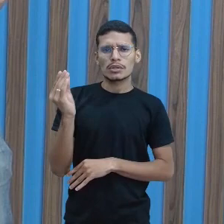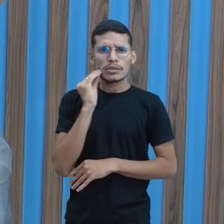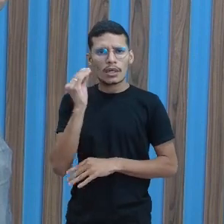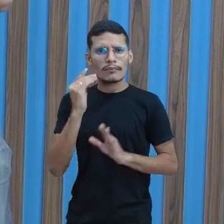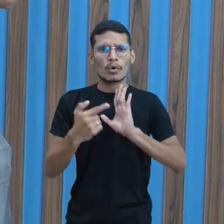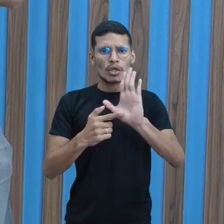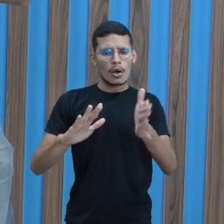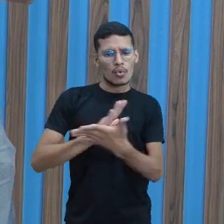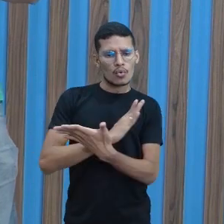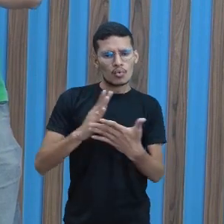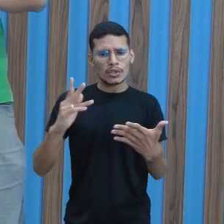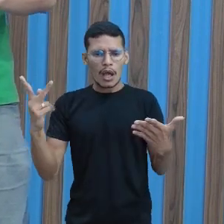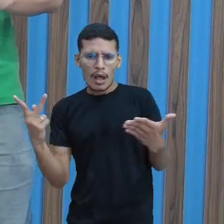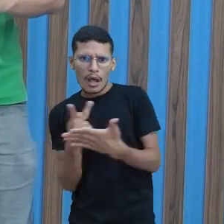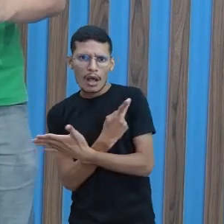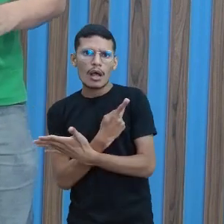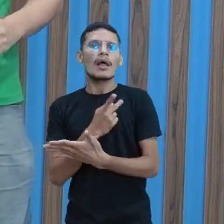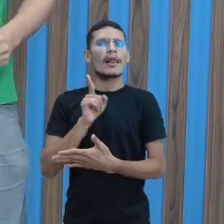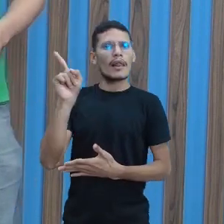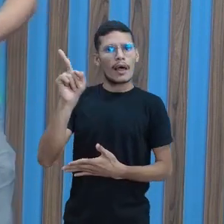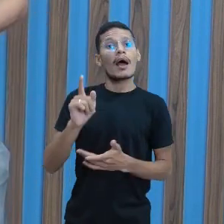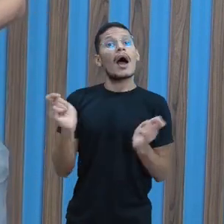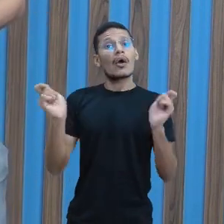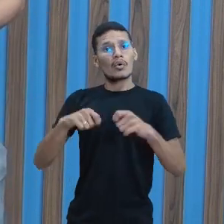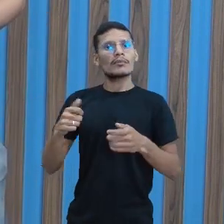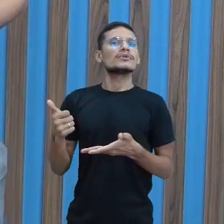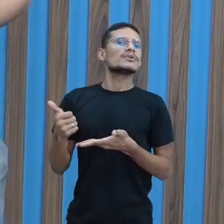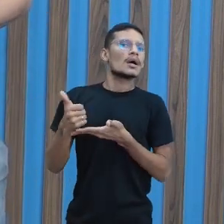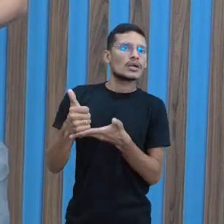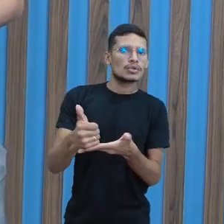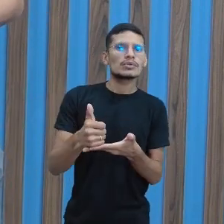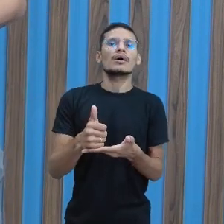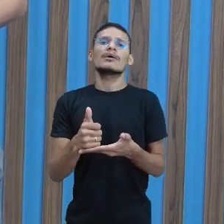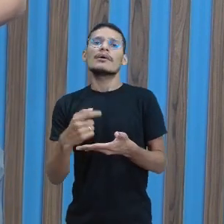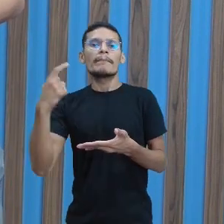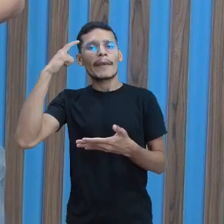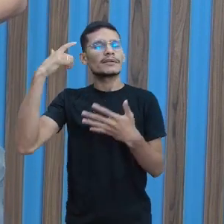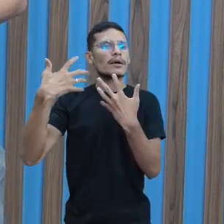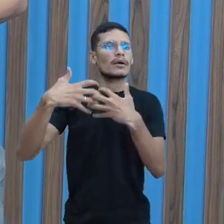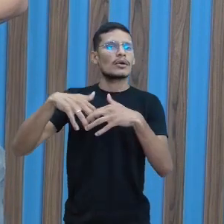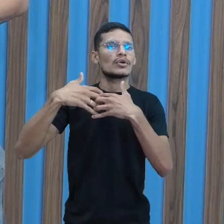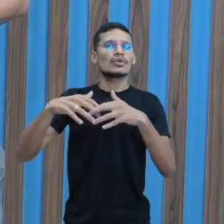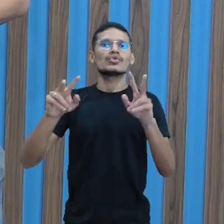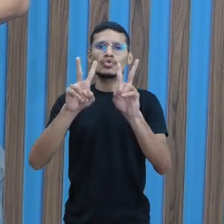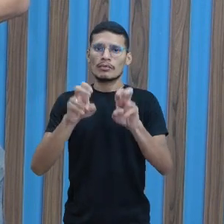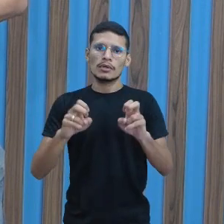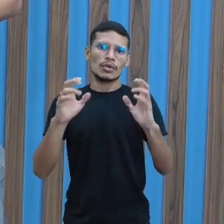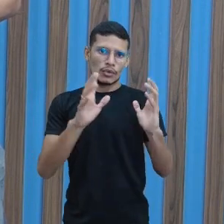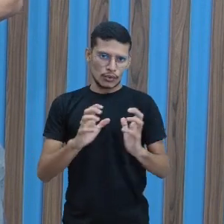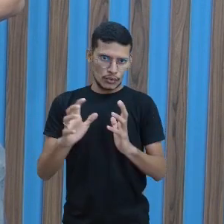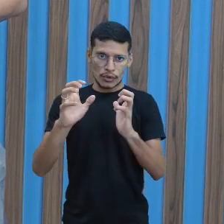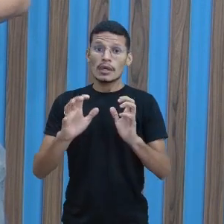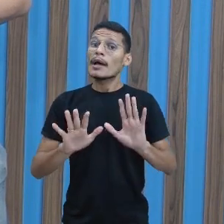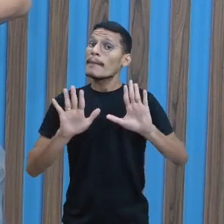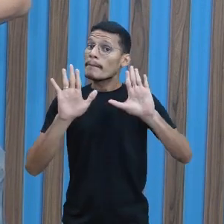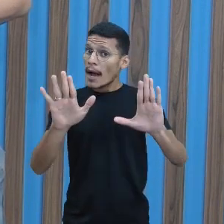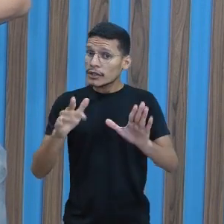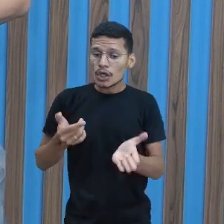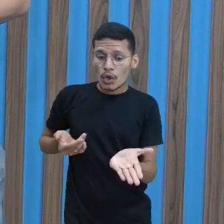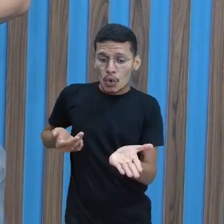alguns pontos centrais que ajudam, né, a pensar justamente esse conflito, beleza? E aí, ó,